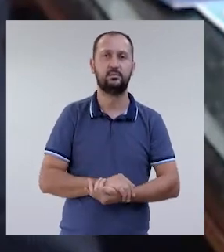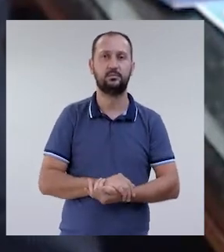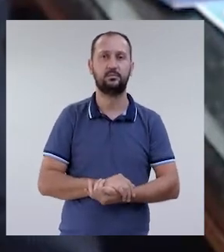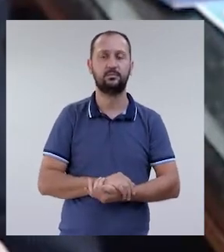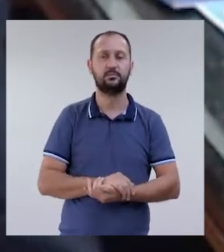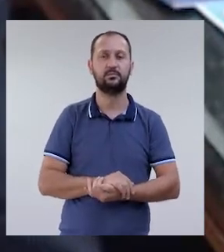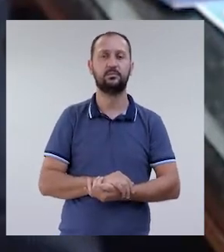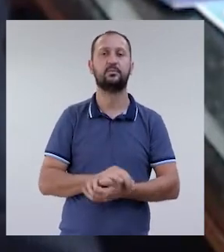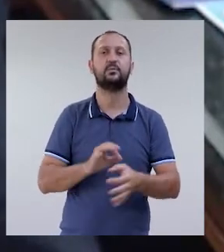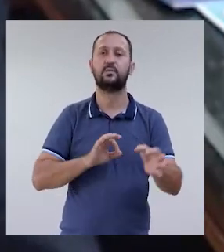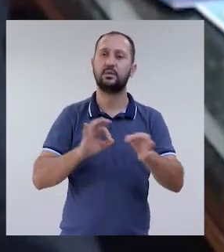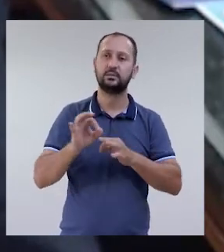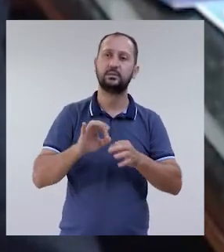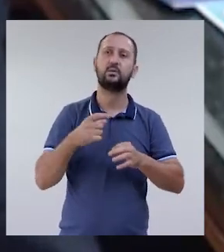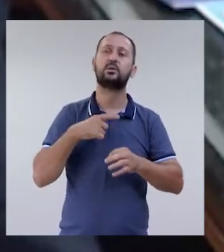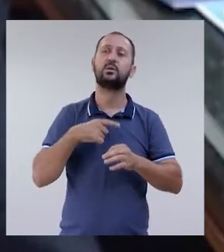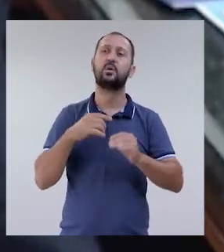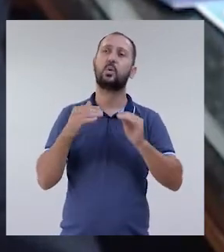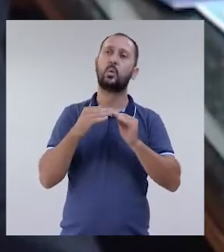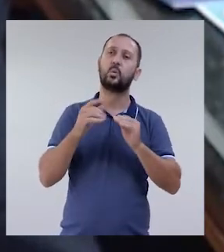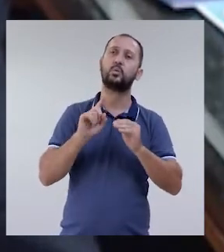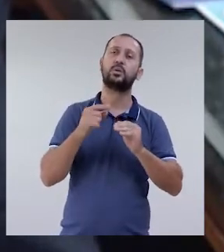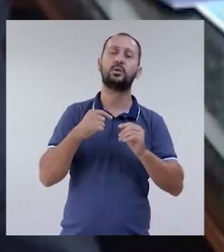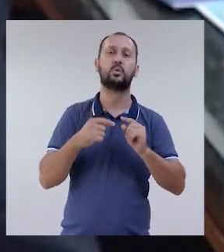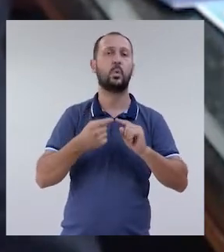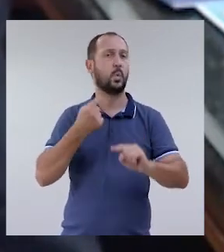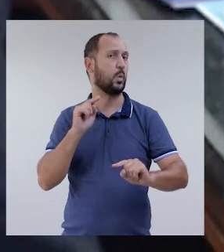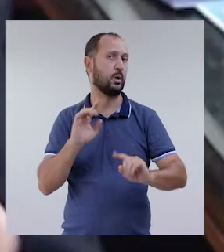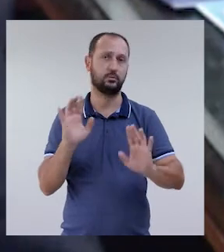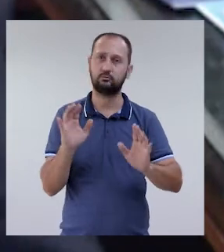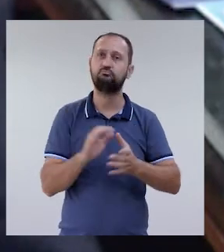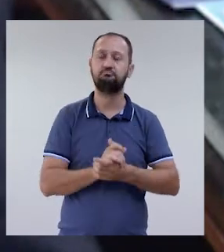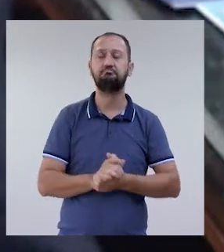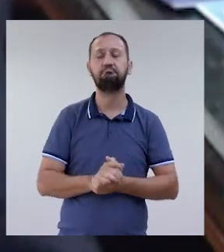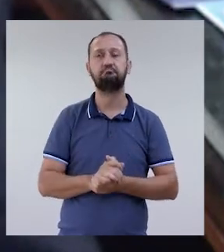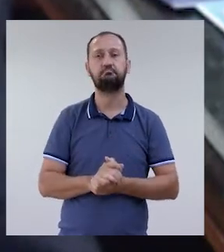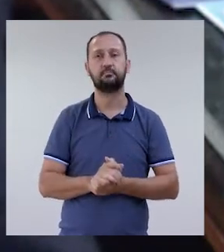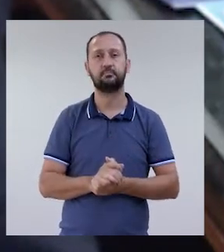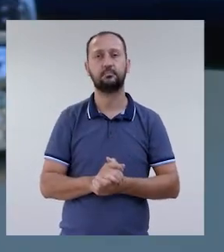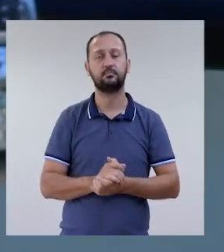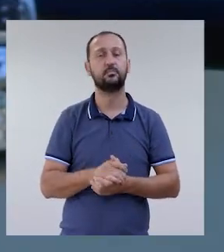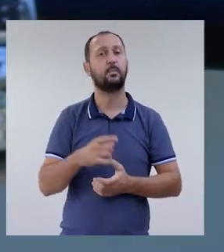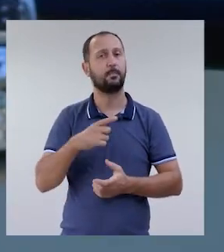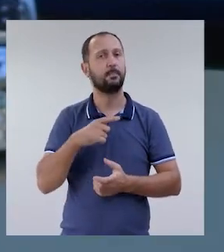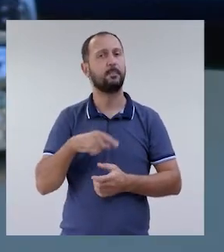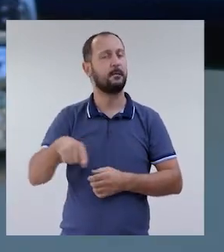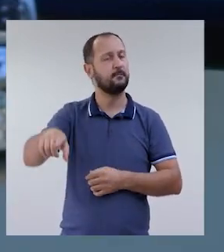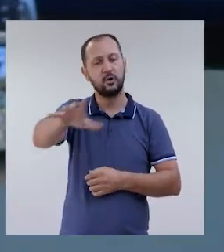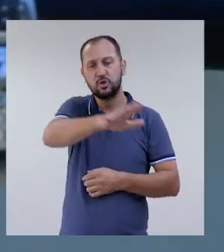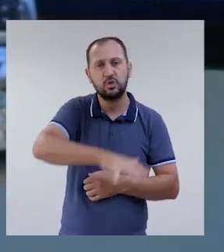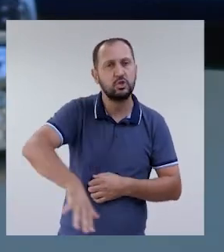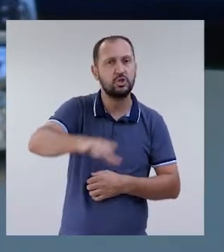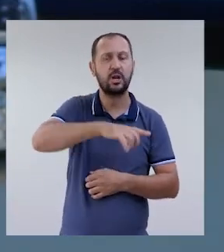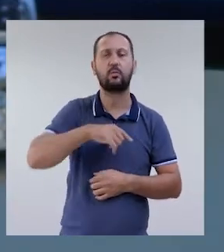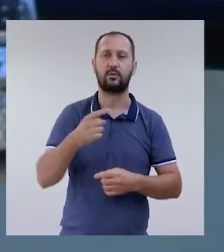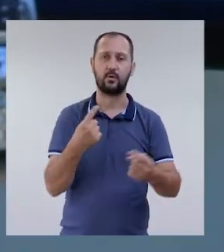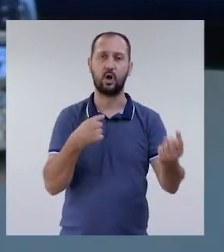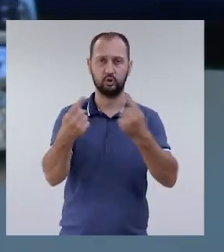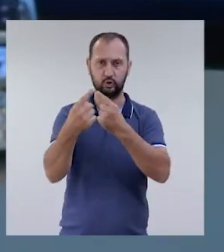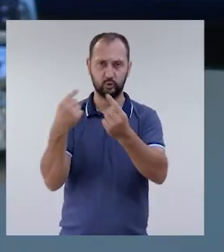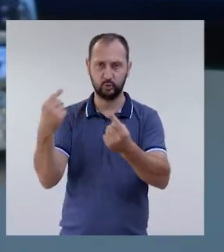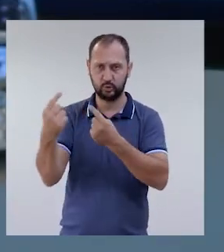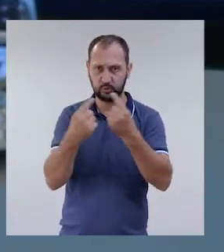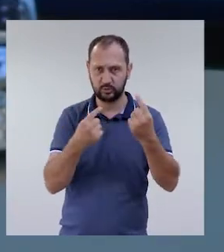manifestarem e fazerem as suas oposições, eventuais oposições a respeito. Ou seja, houve uma